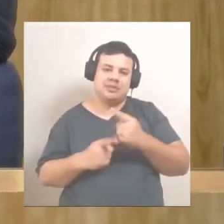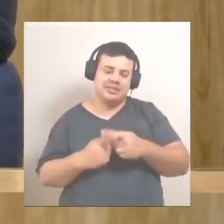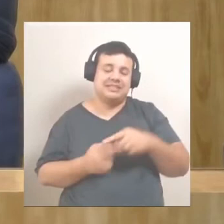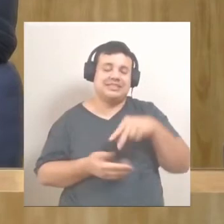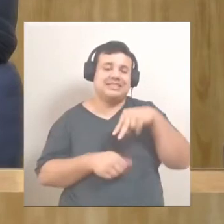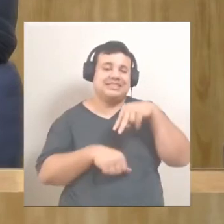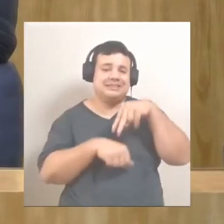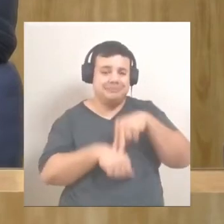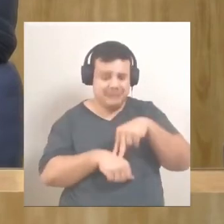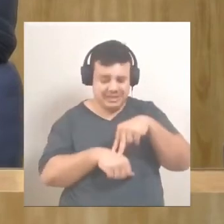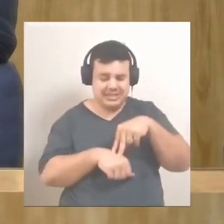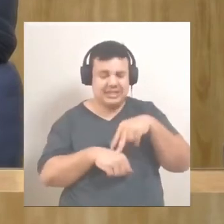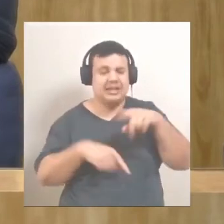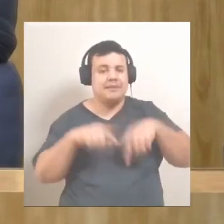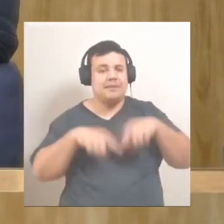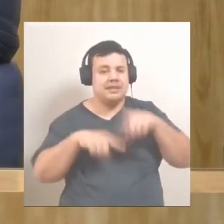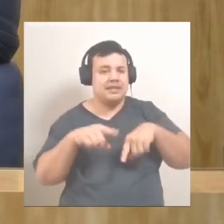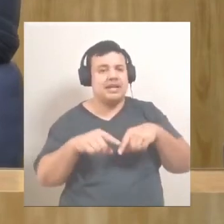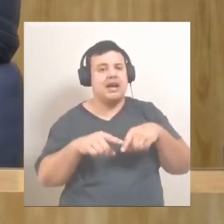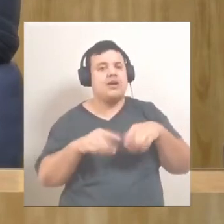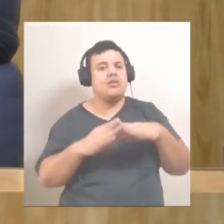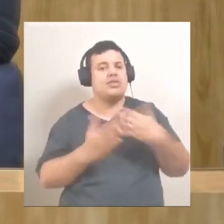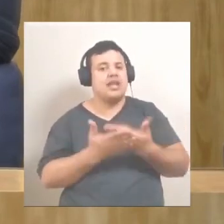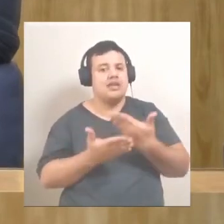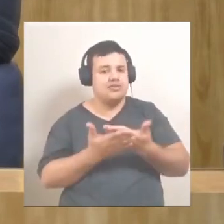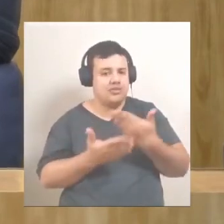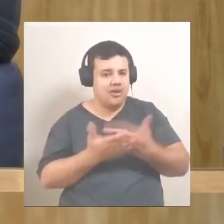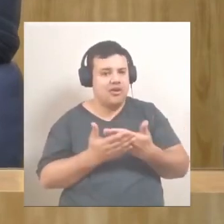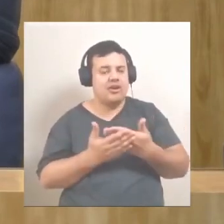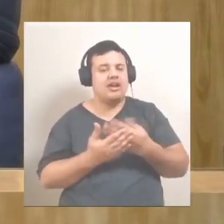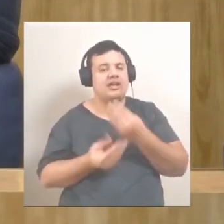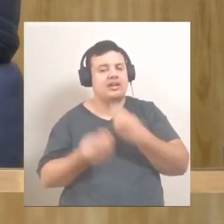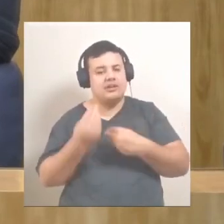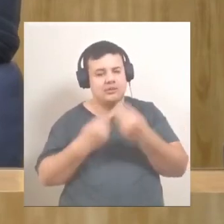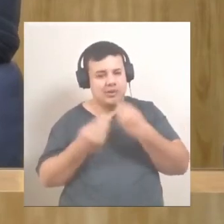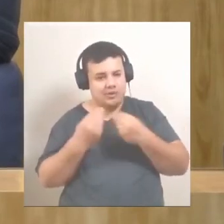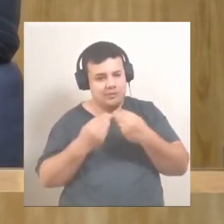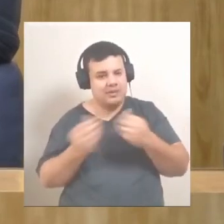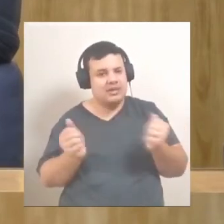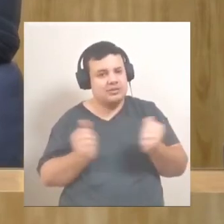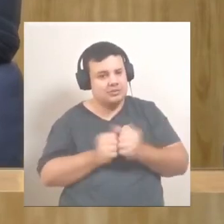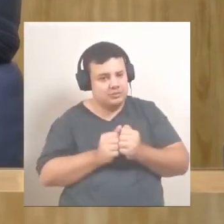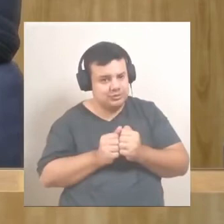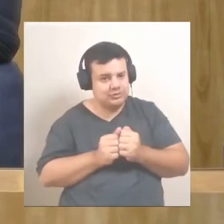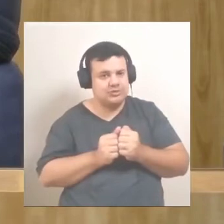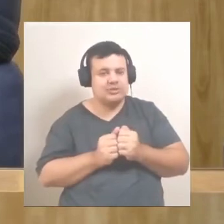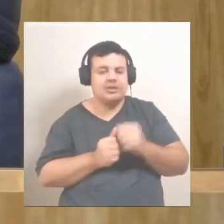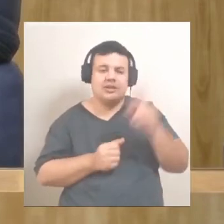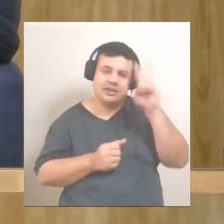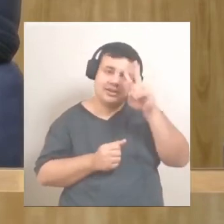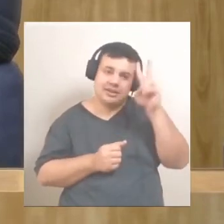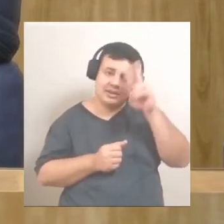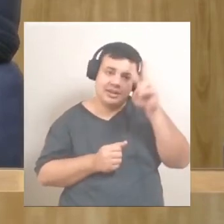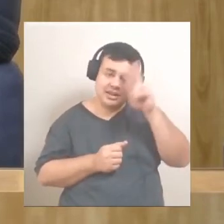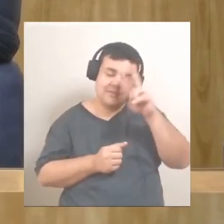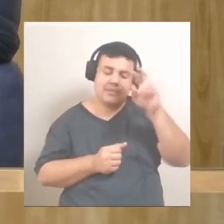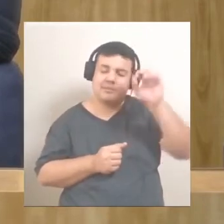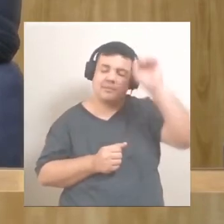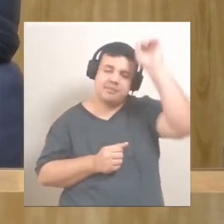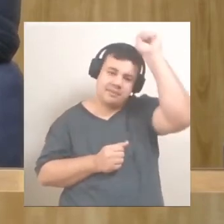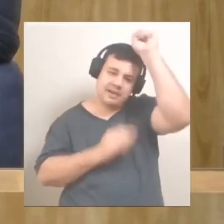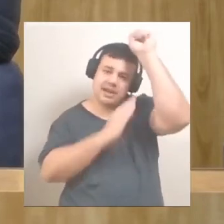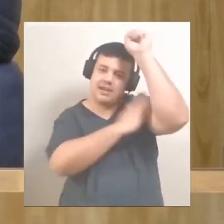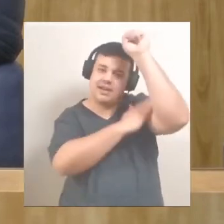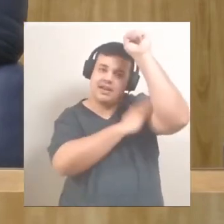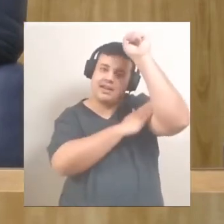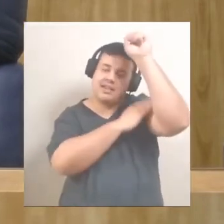pé com o material da escola, com a marmita, e o ônibus era tão cheio que eu lembro que eu fazia assim, ó, e dormia no